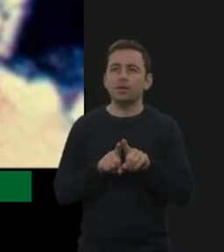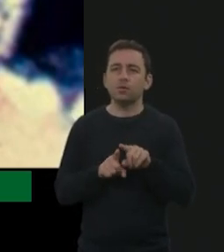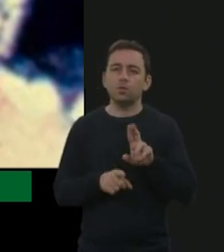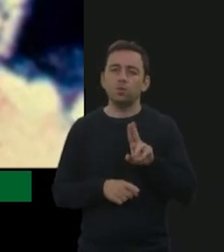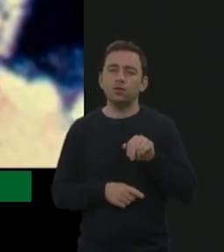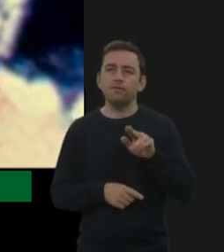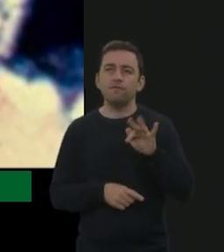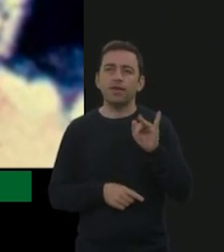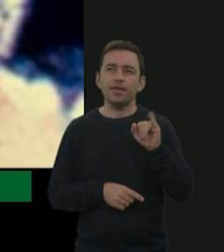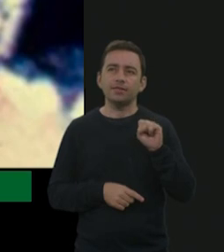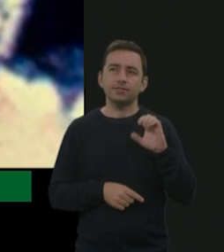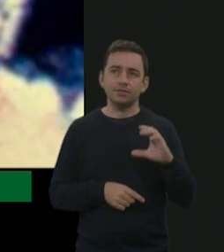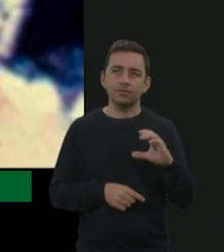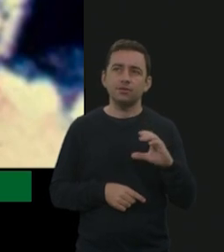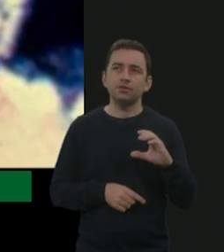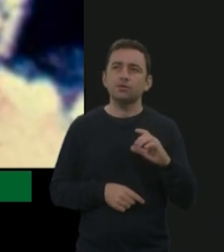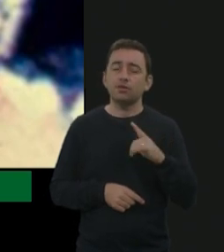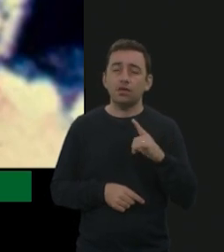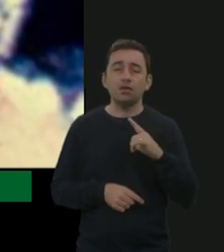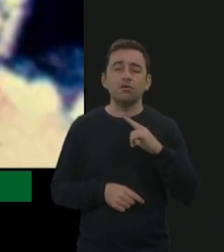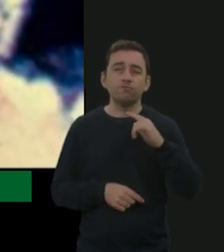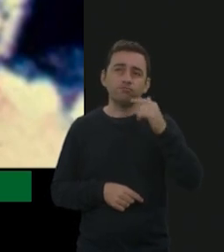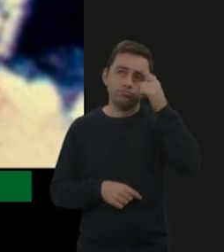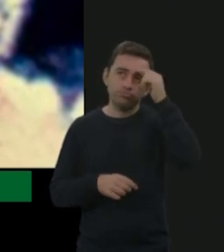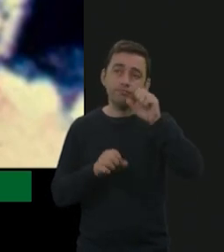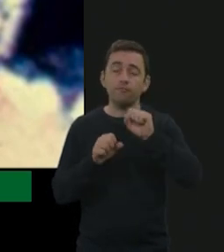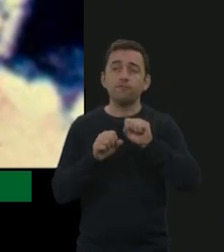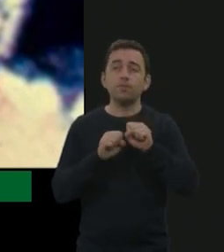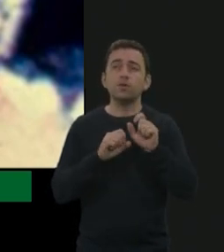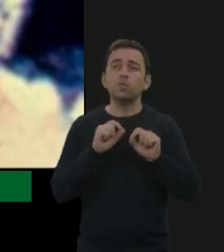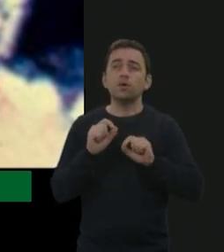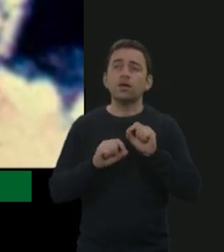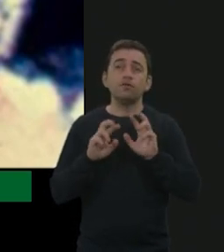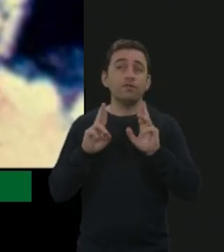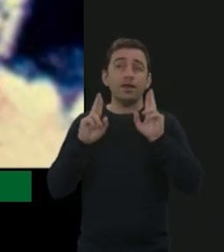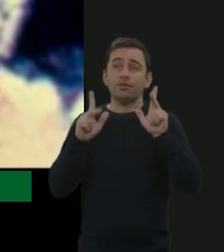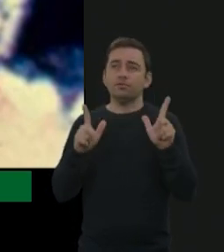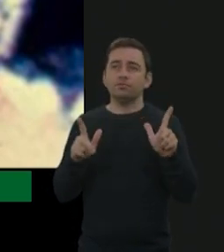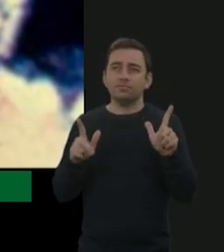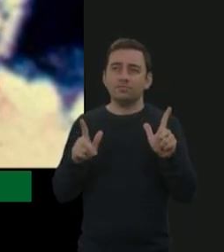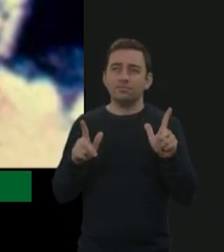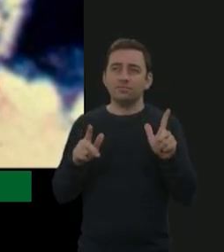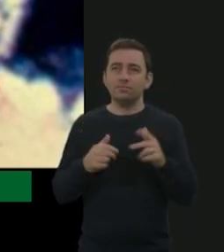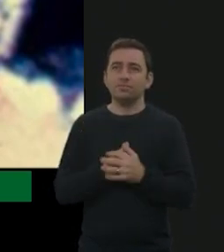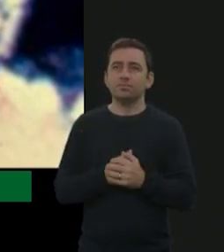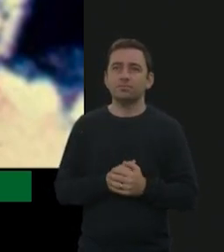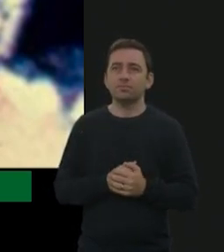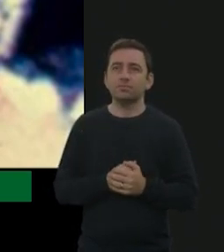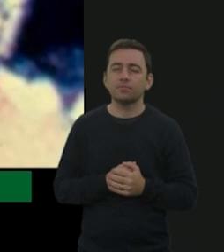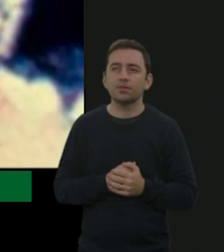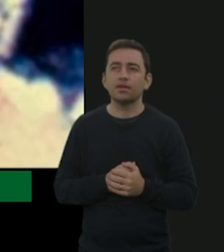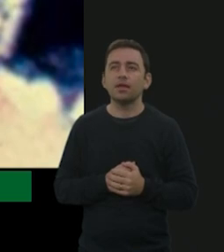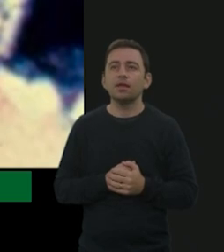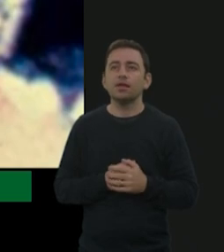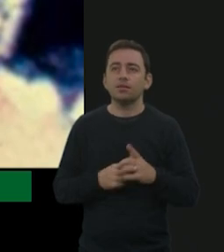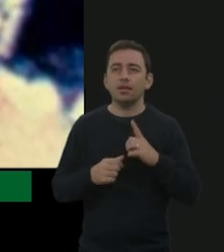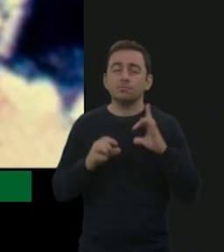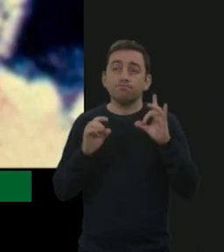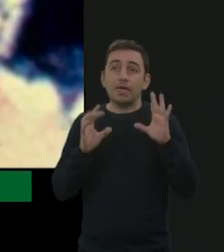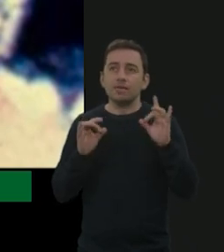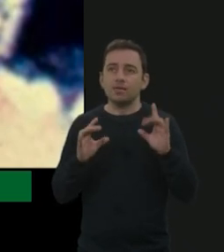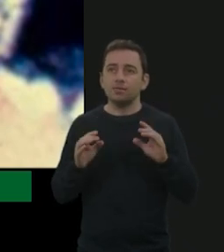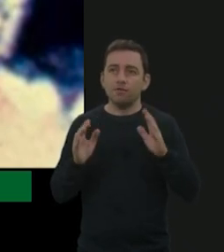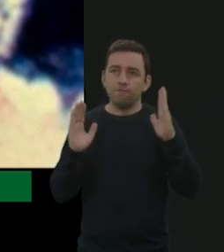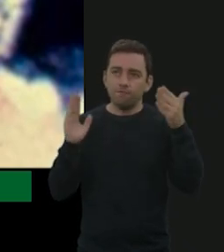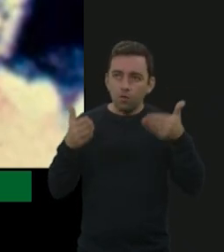A gente tem uma formação diferenciada que é peculiar. A gente não consegue ter esses especialistas e essa